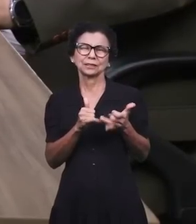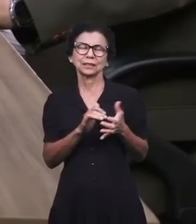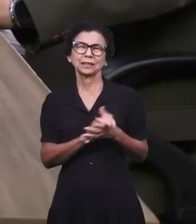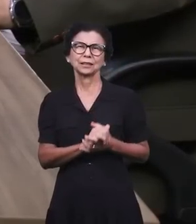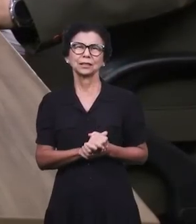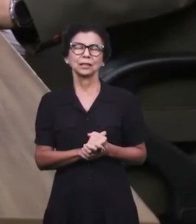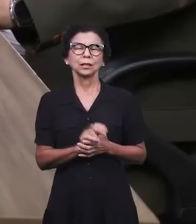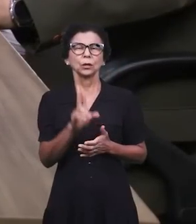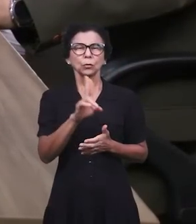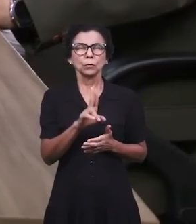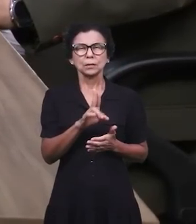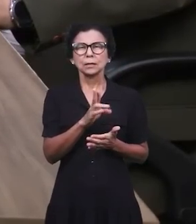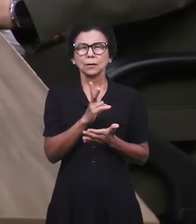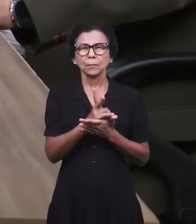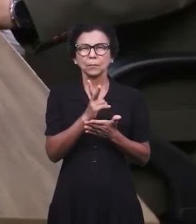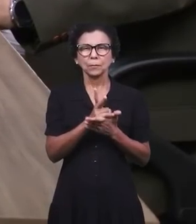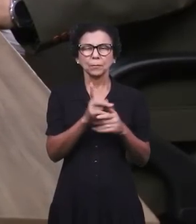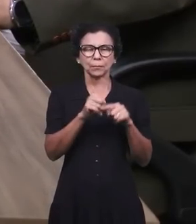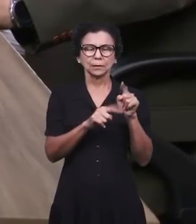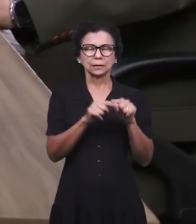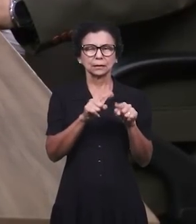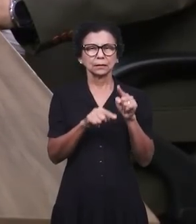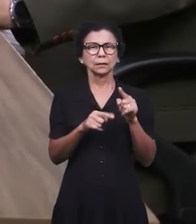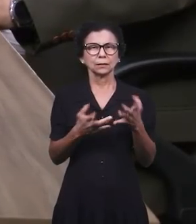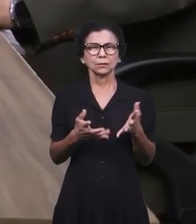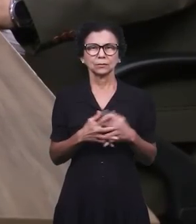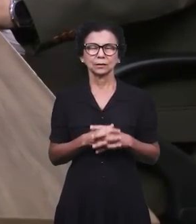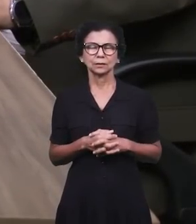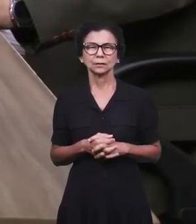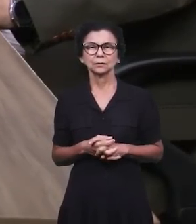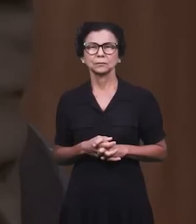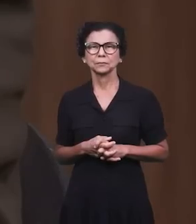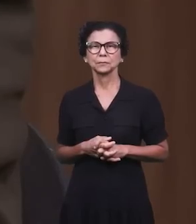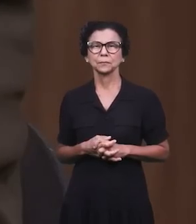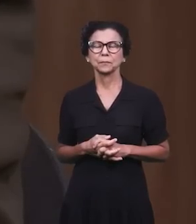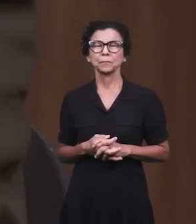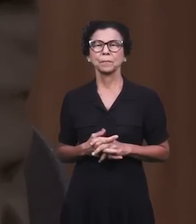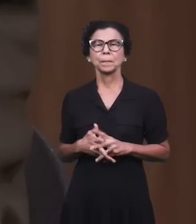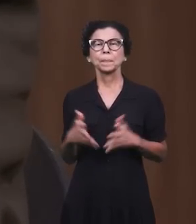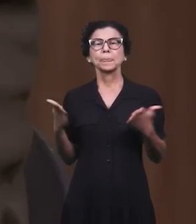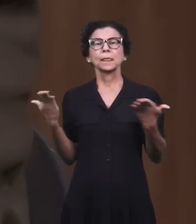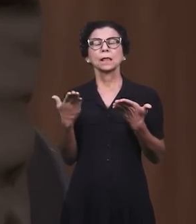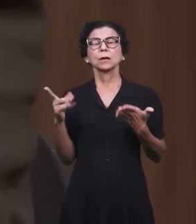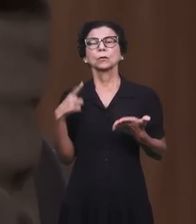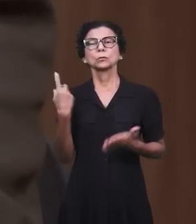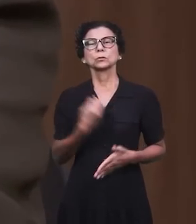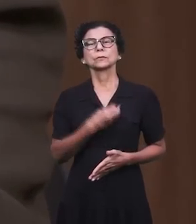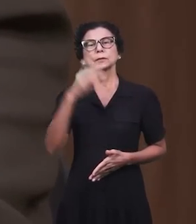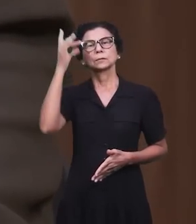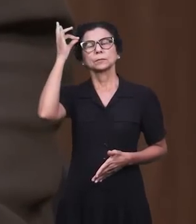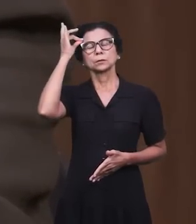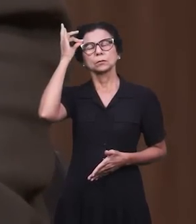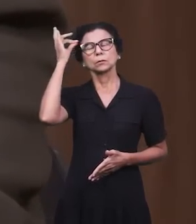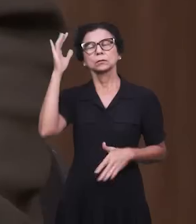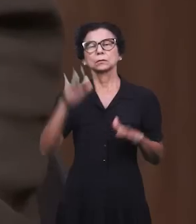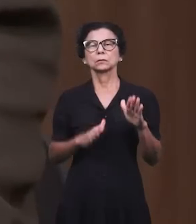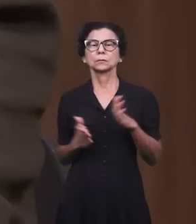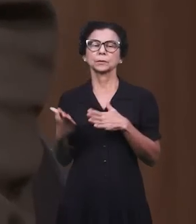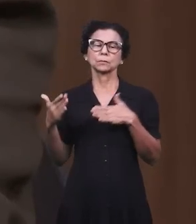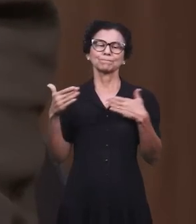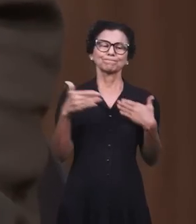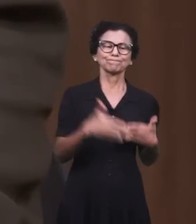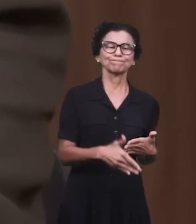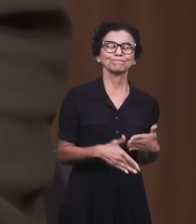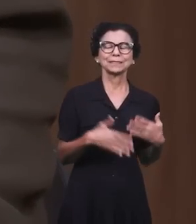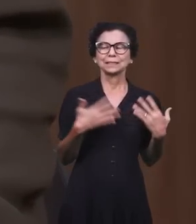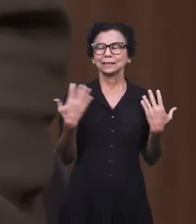usar o mesmo tipo de material. E quando a gente traz para a nossa vida espiritual, a restauração, às vezes a pessoa saiu da presença do Senhor, ela precisa de uma